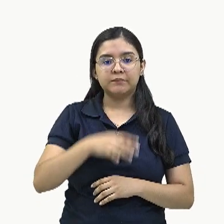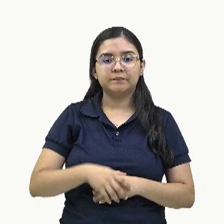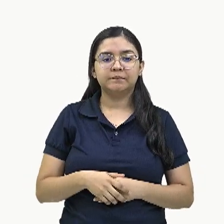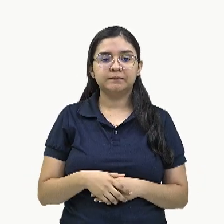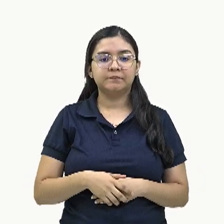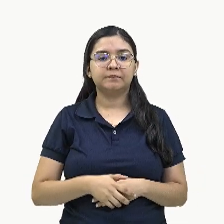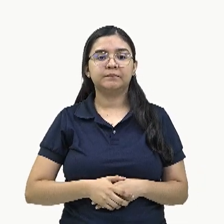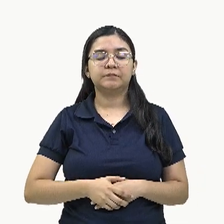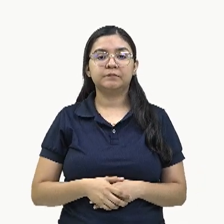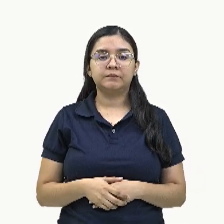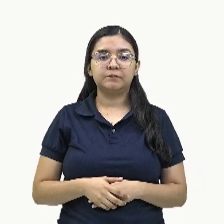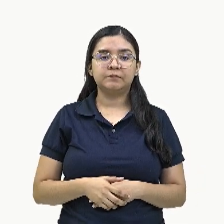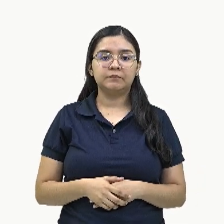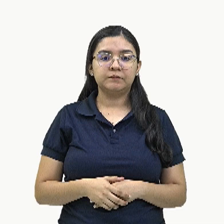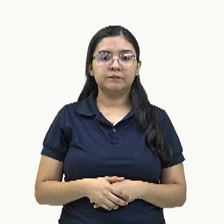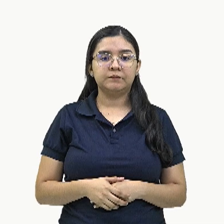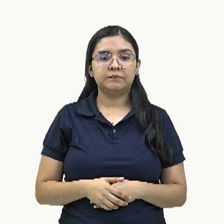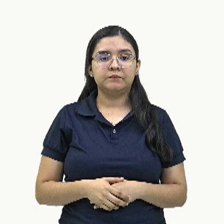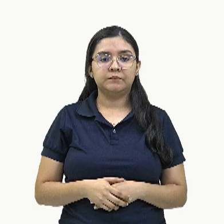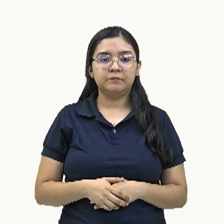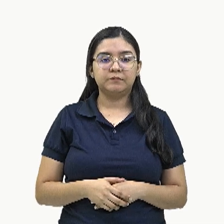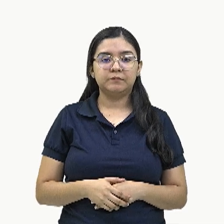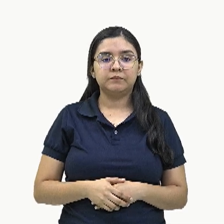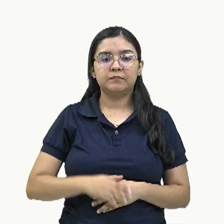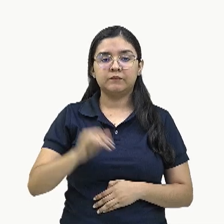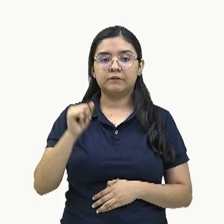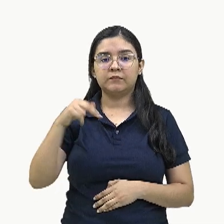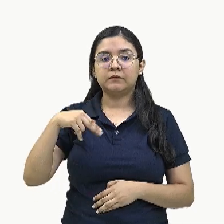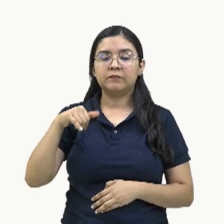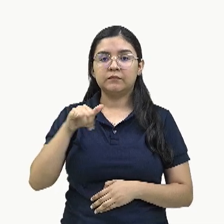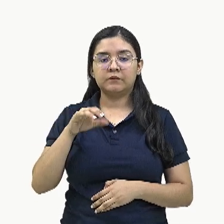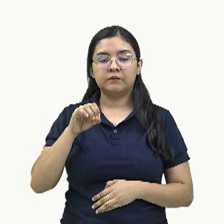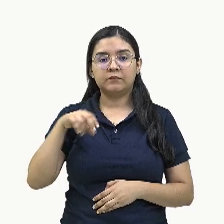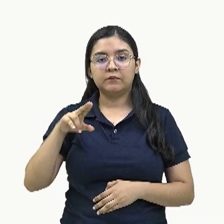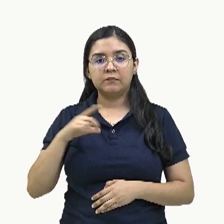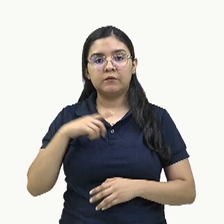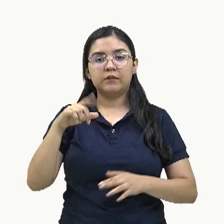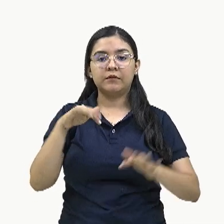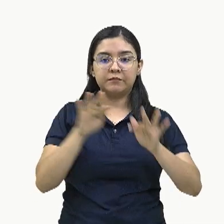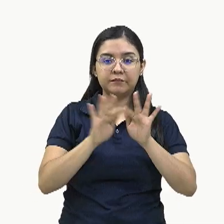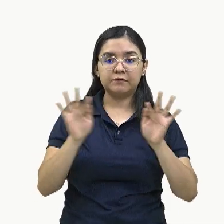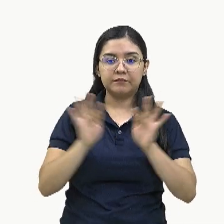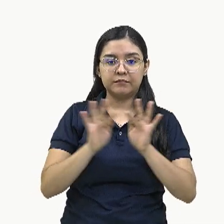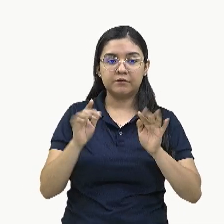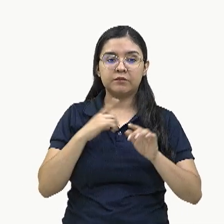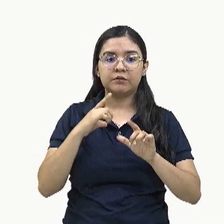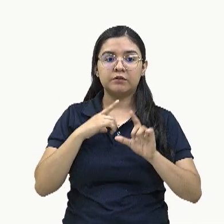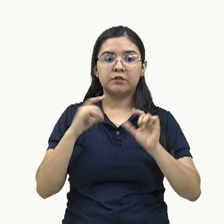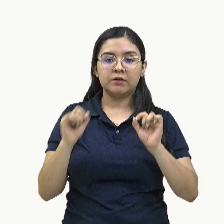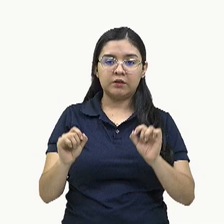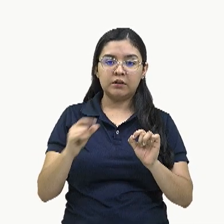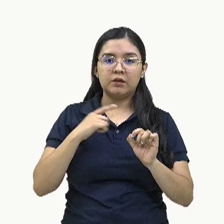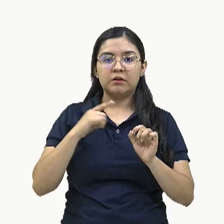tá? Aqui, can you? Can you é a forma interrogativa. Sempre que